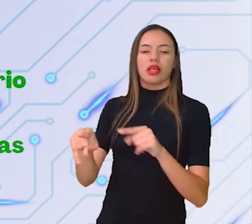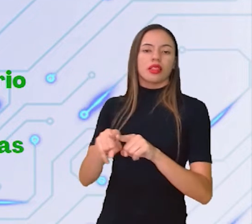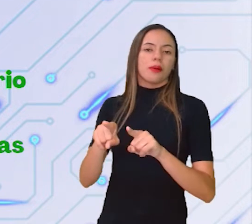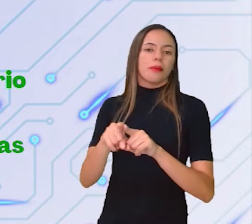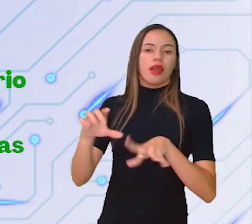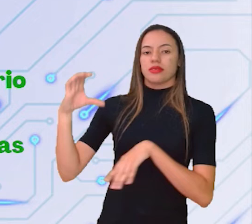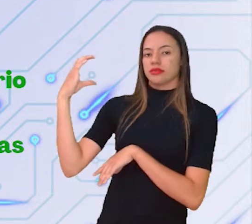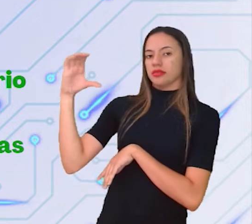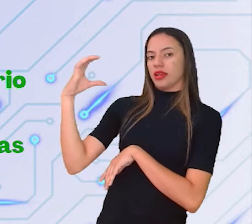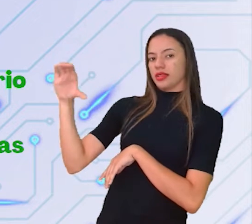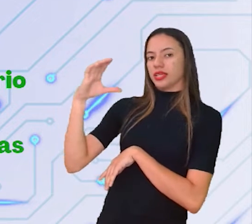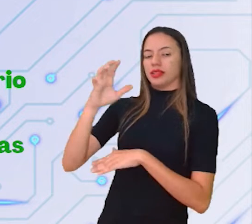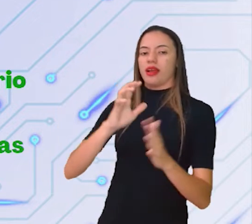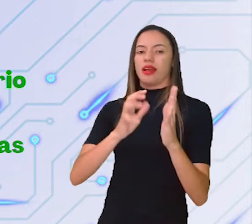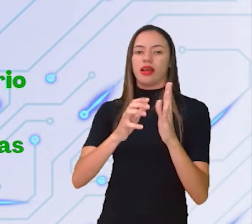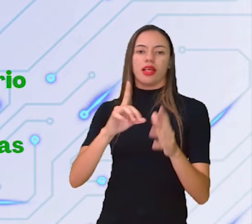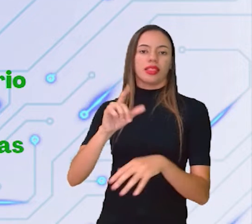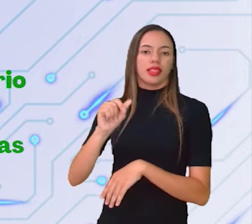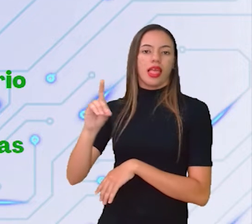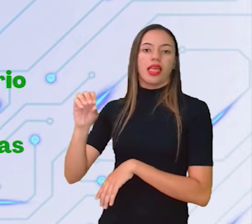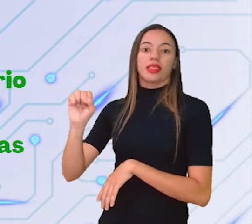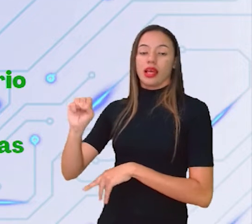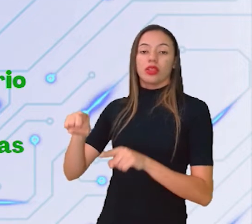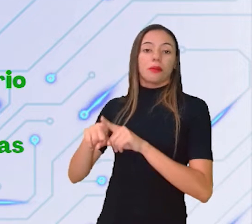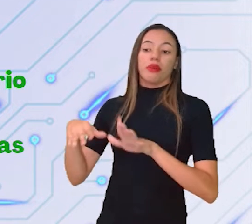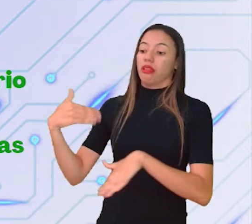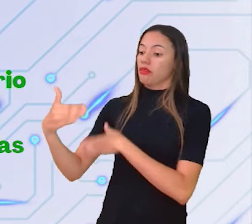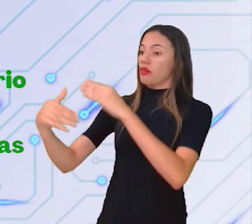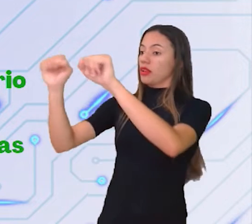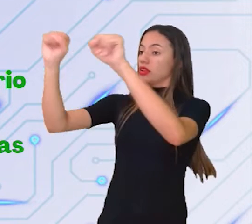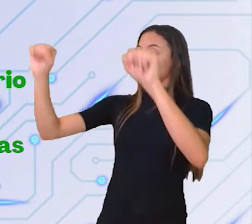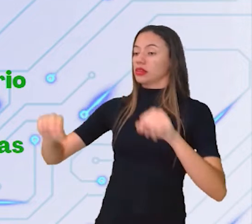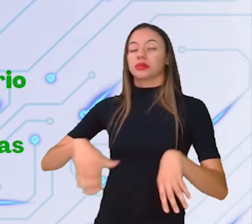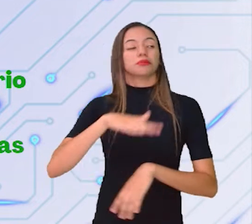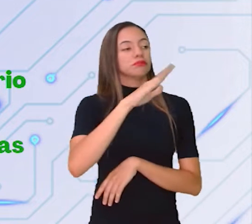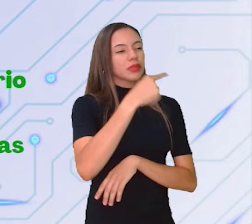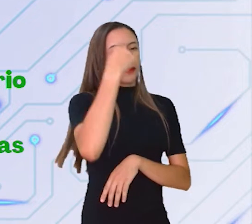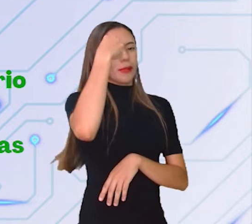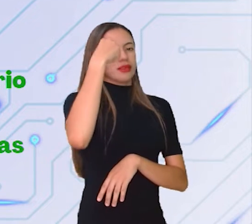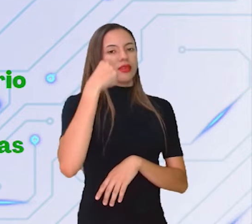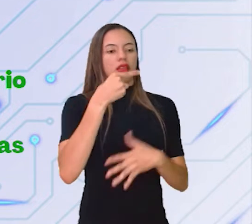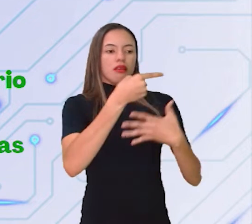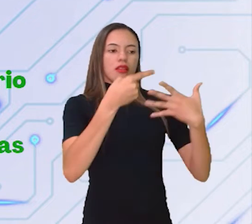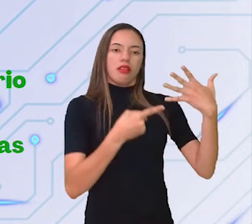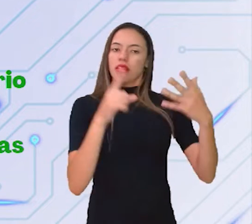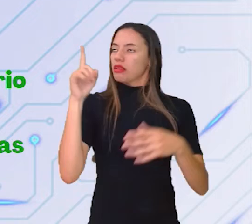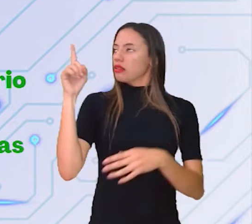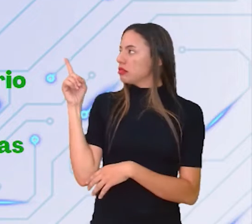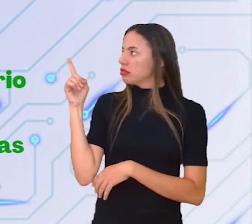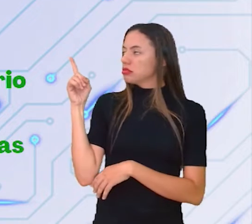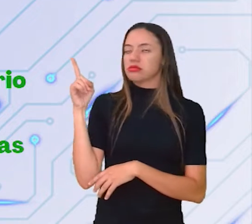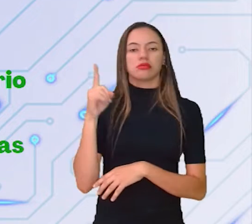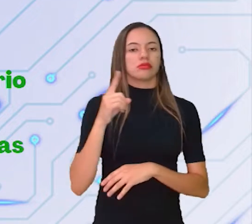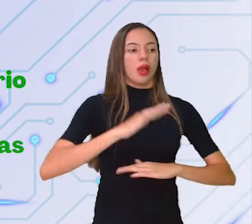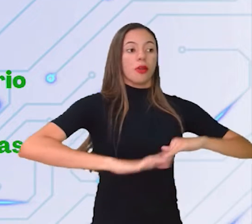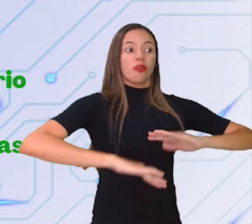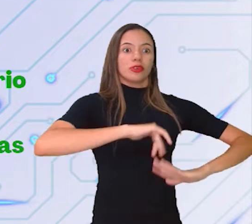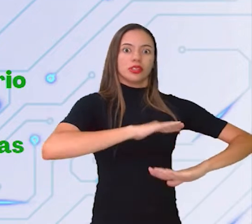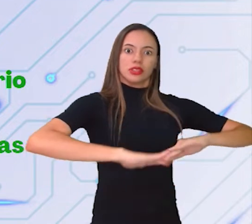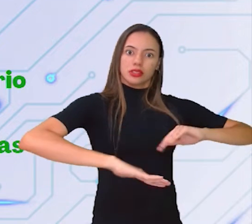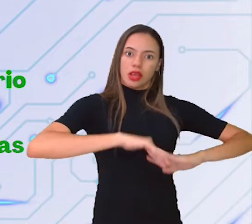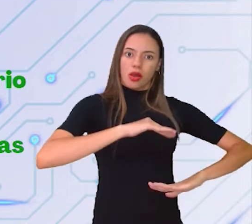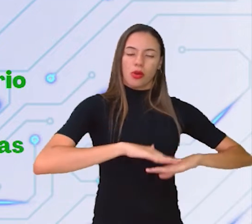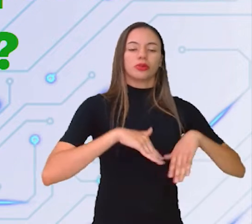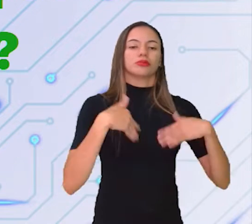dados, analista de desenvolvimento de sistemas. E aí, pensando nessas profissões, pessoal, a gente percebeu, né, como a gente chegou até aqui,